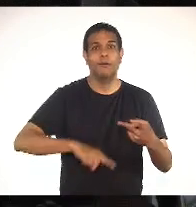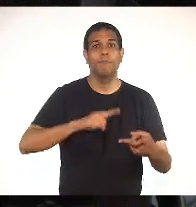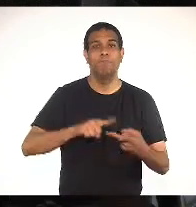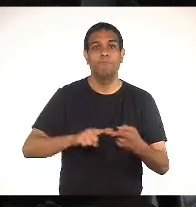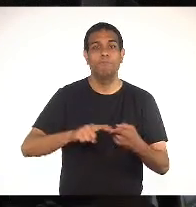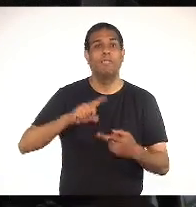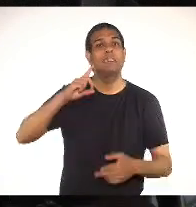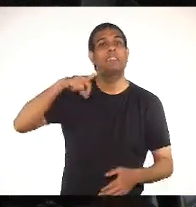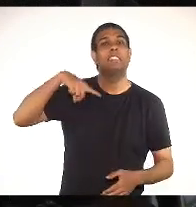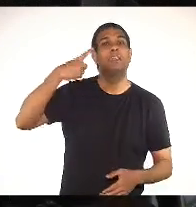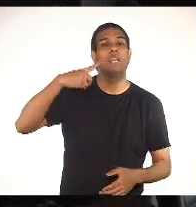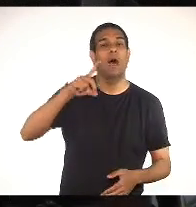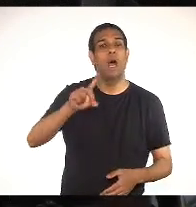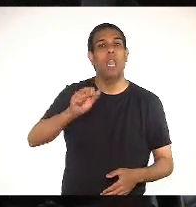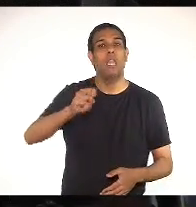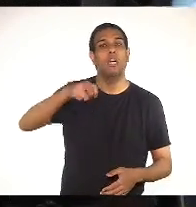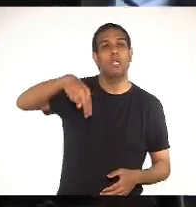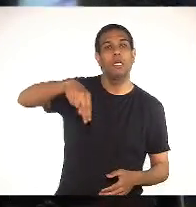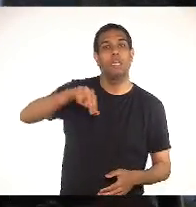Deputada Dani